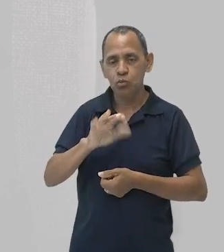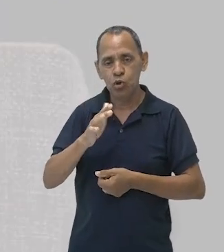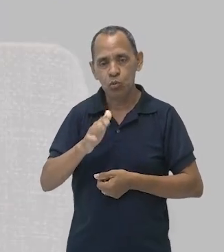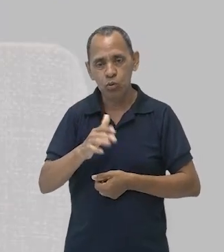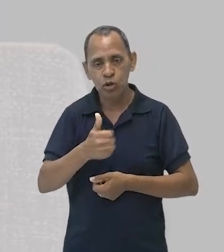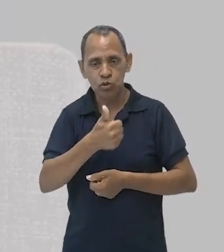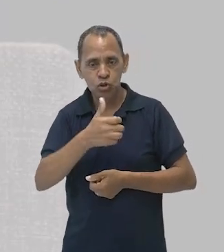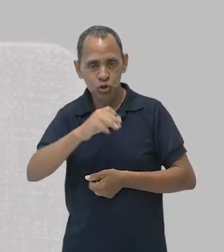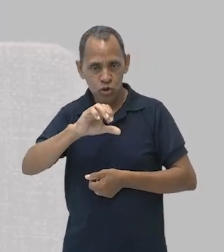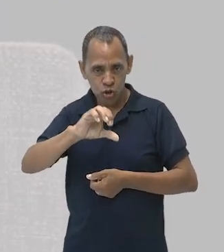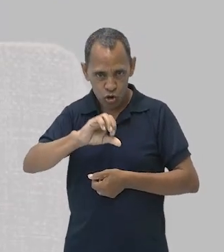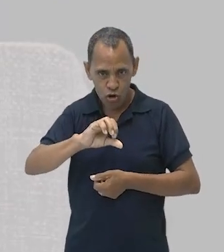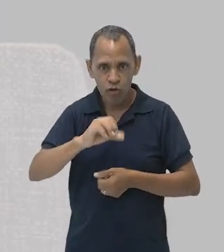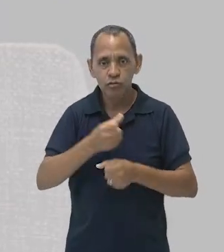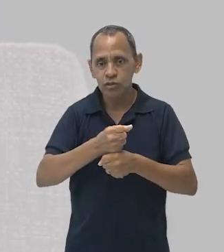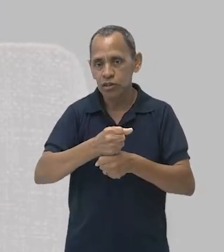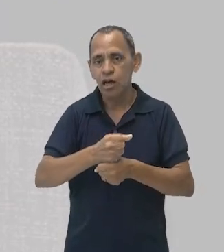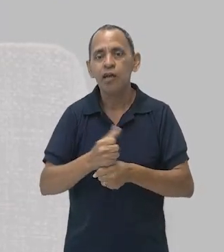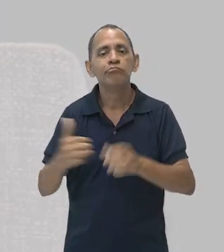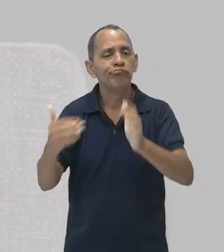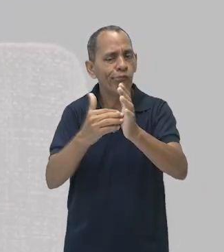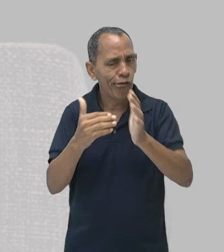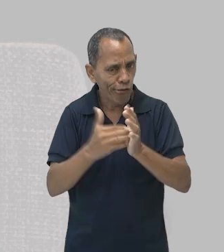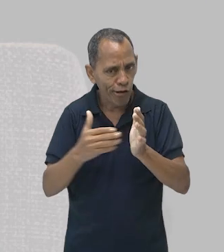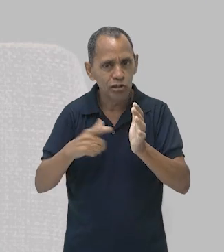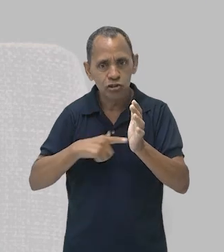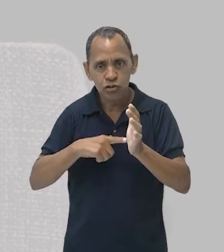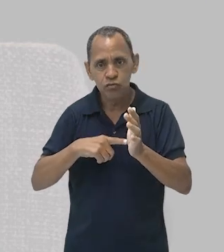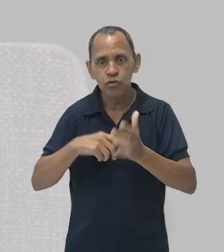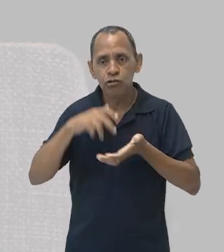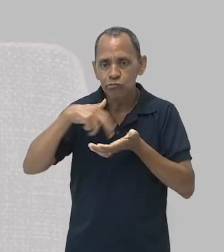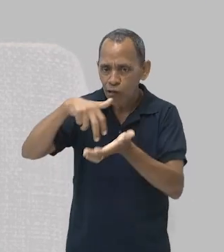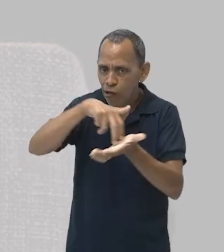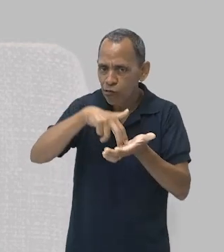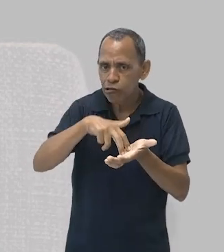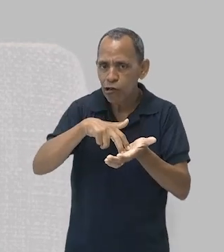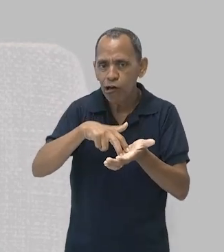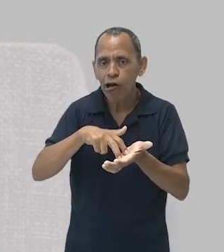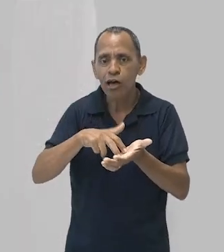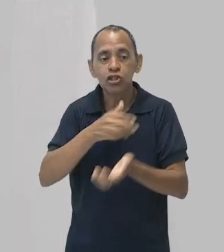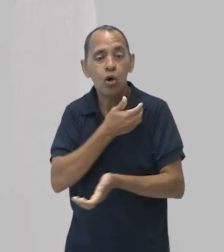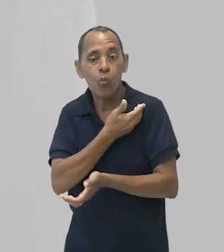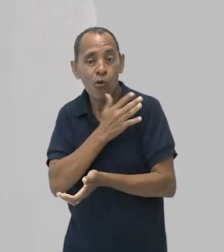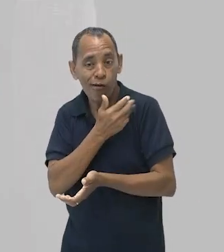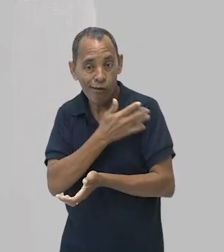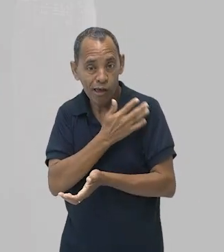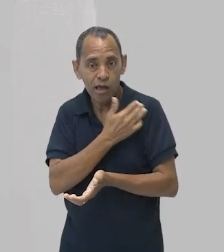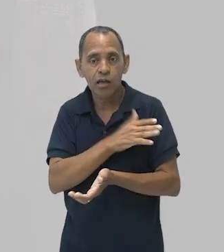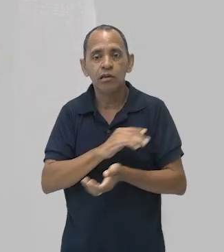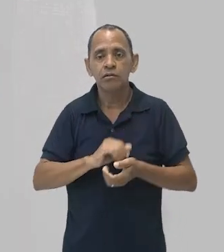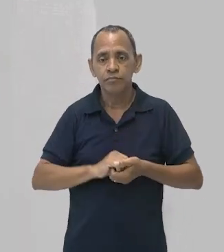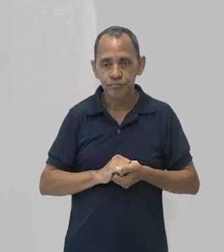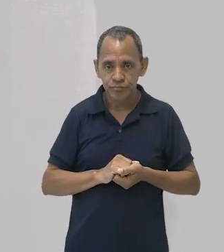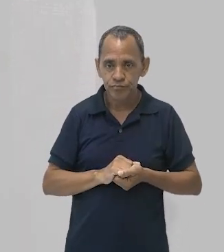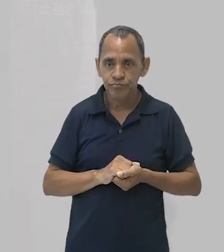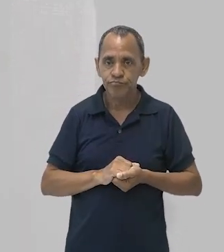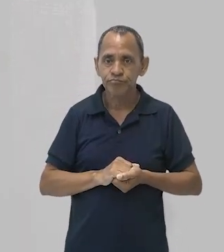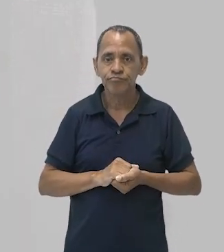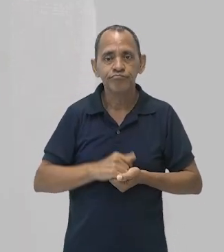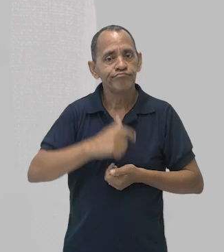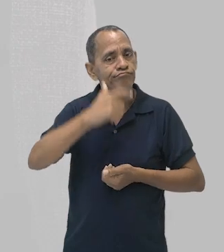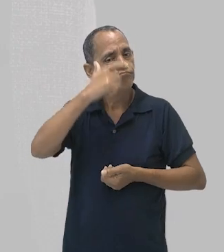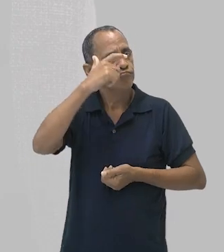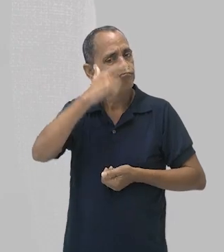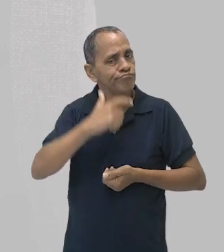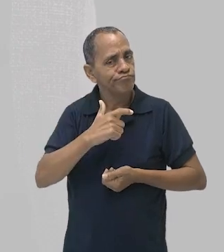E uma das maiores barreiras que eu tive na dança foi justamente a situação do preconceito, onde eu não